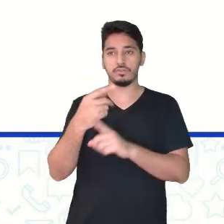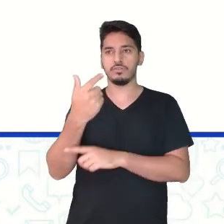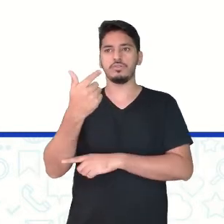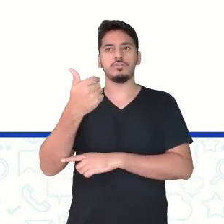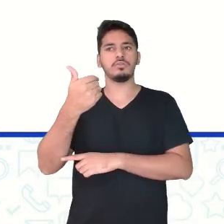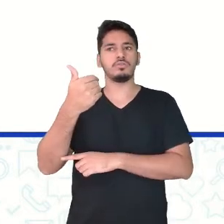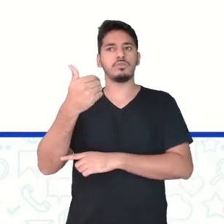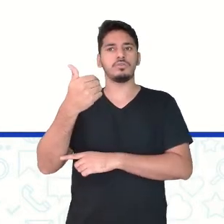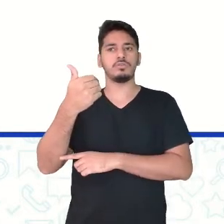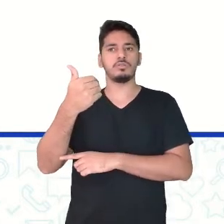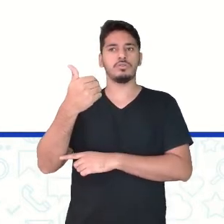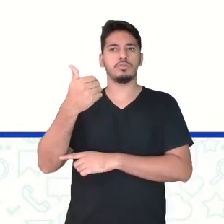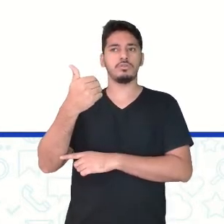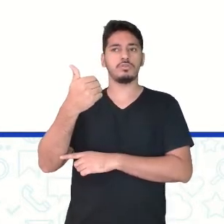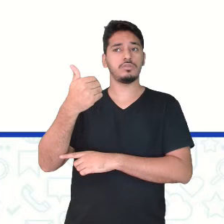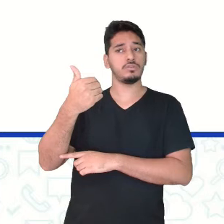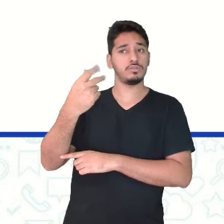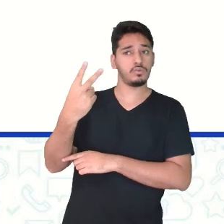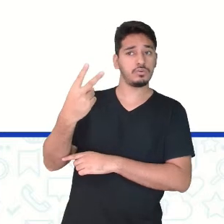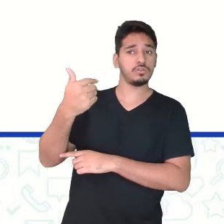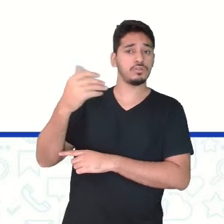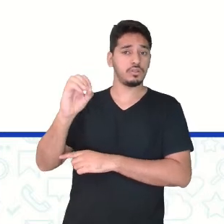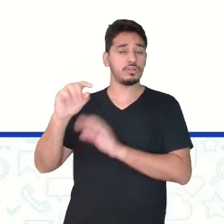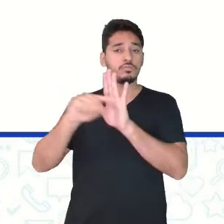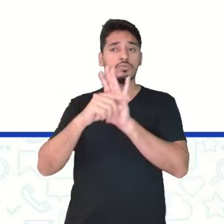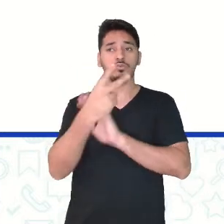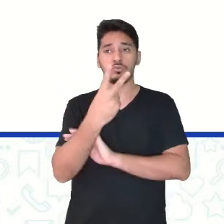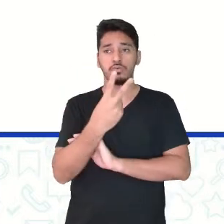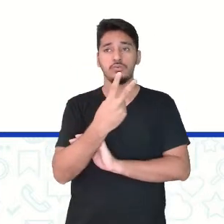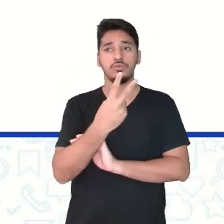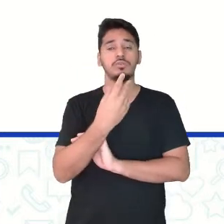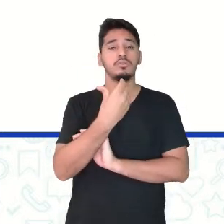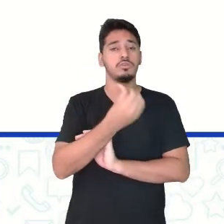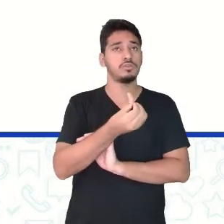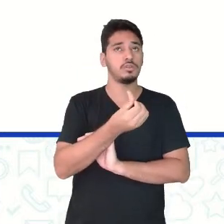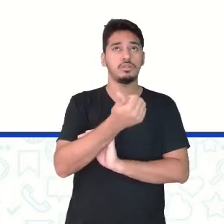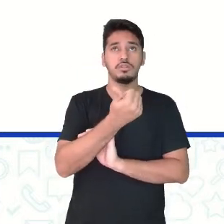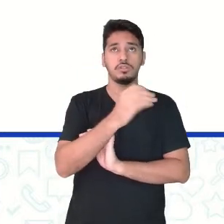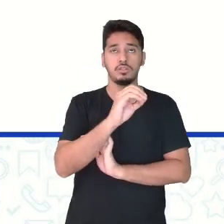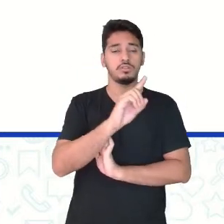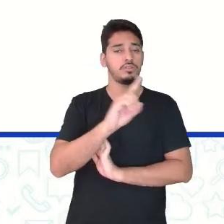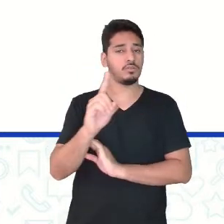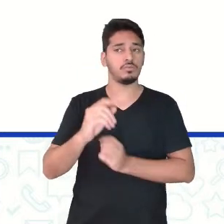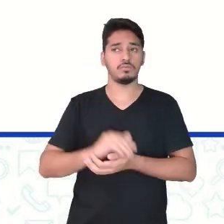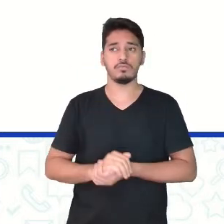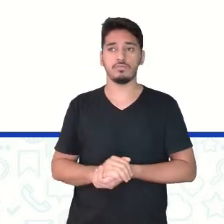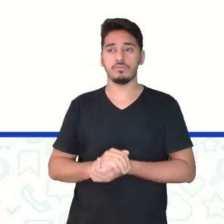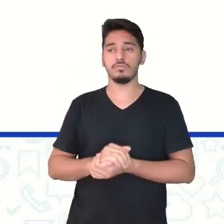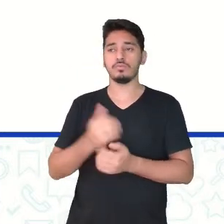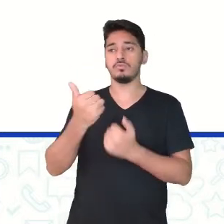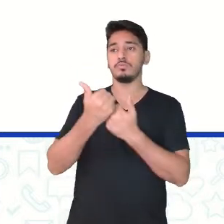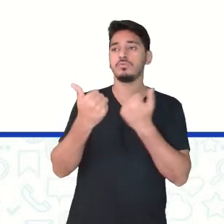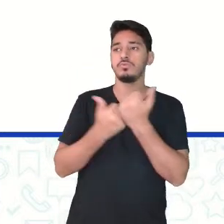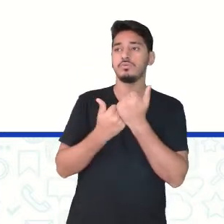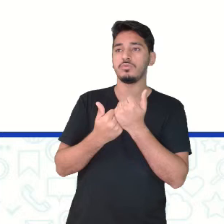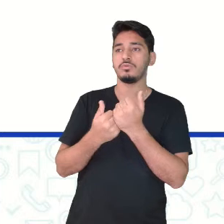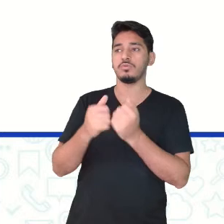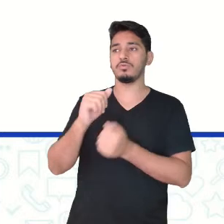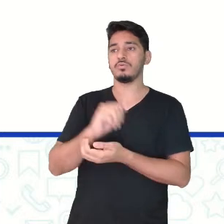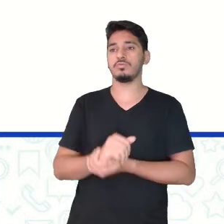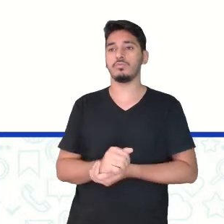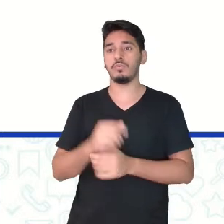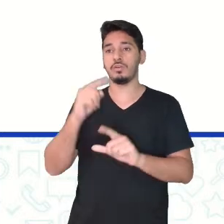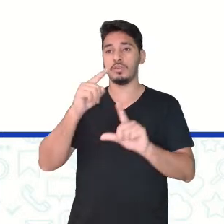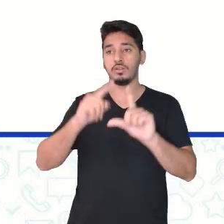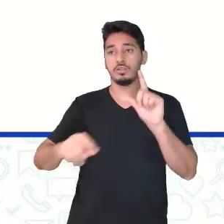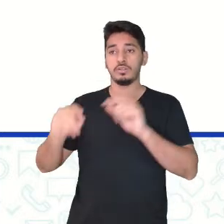não bateu. Ele lá, a figura 2 tem 6. Então já não é esse gabarito. Se eu substituir na letra